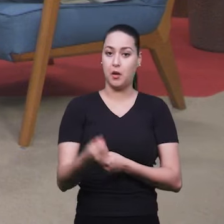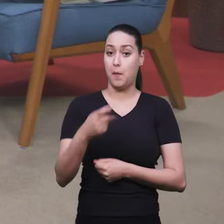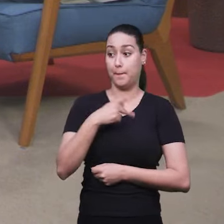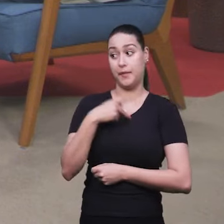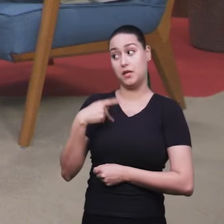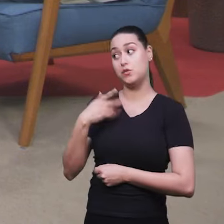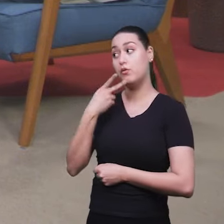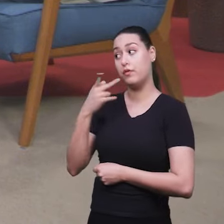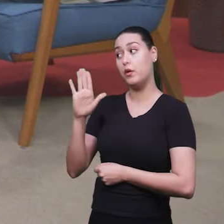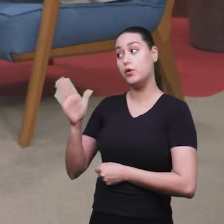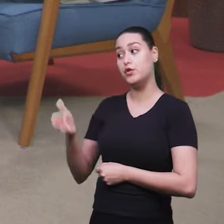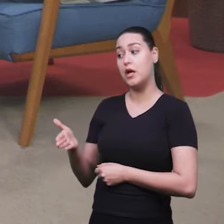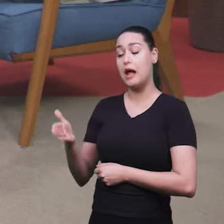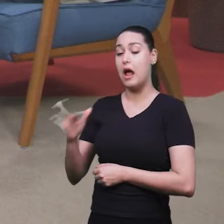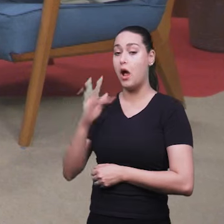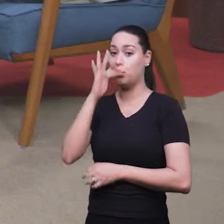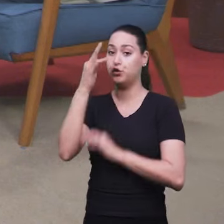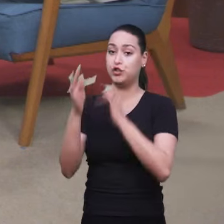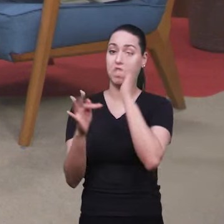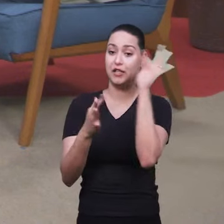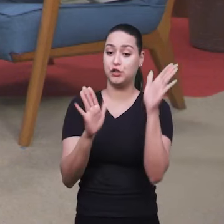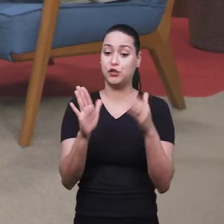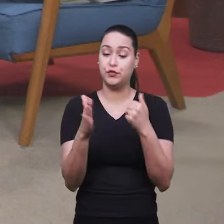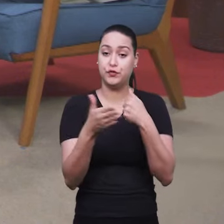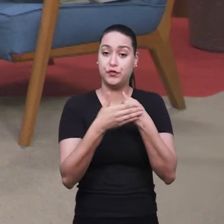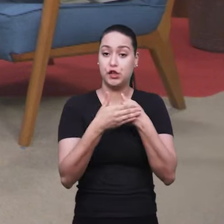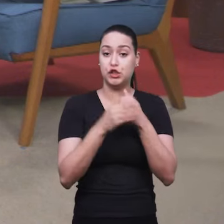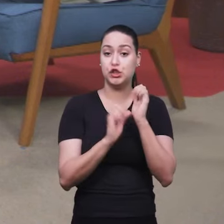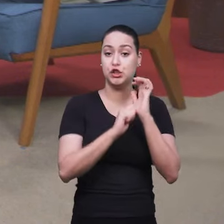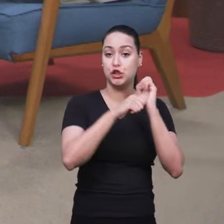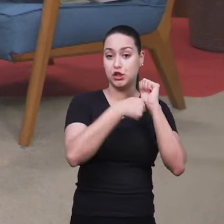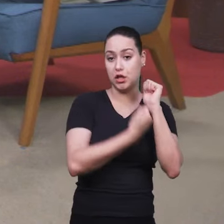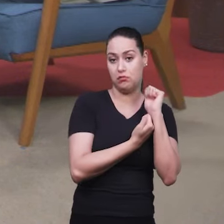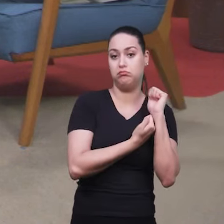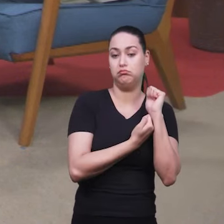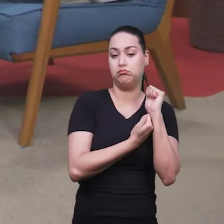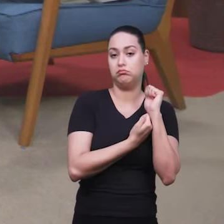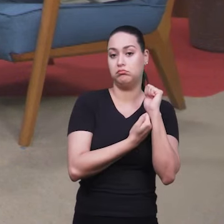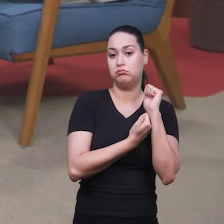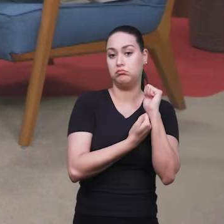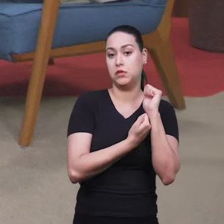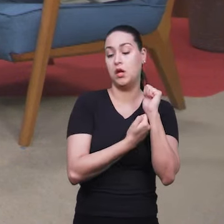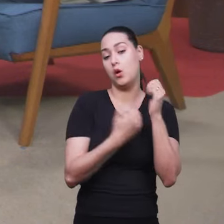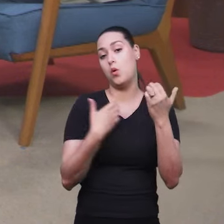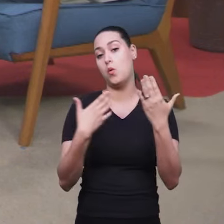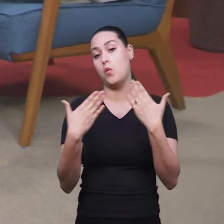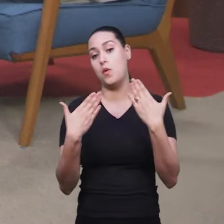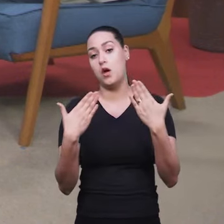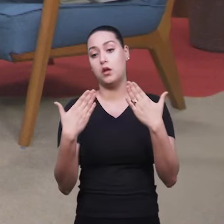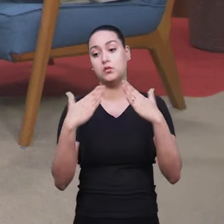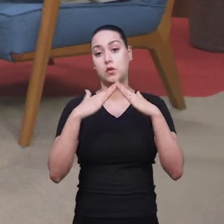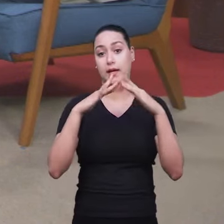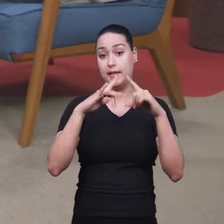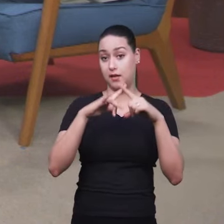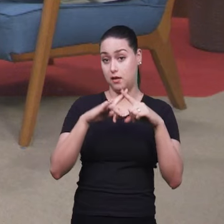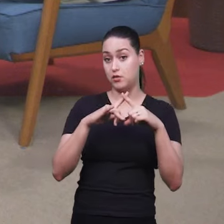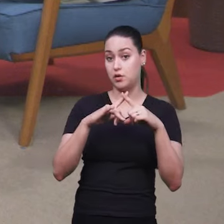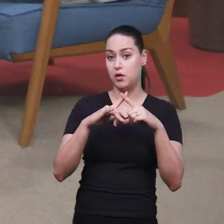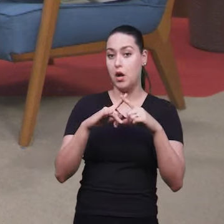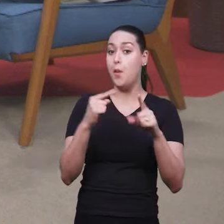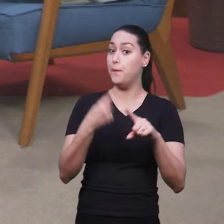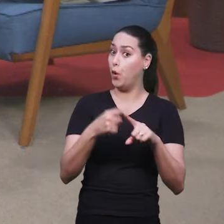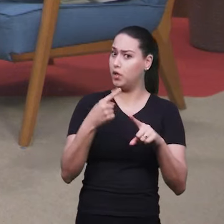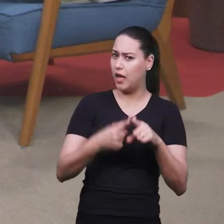falou sobre o jardim fechado, não é? Dizendo que a igreja, isso é o